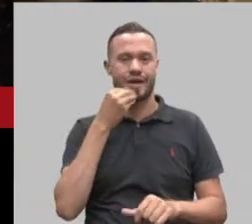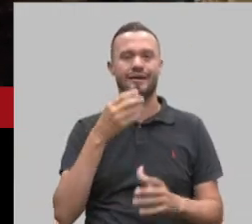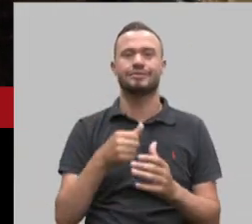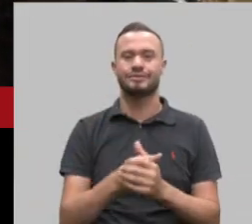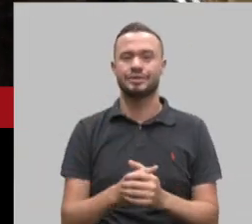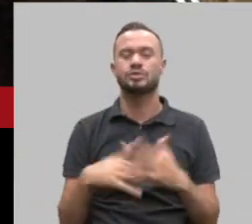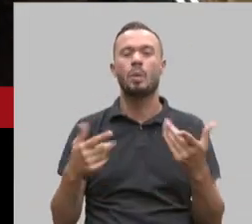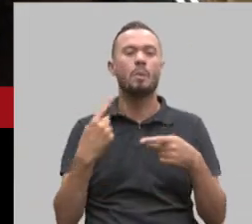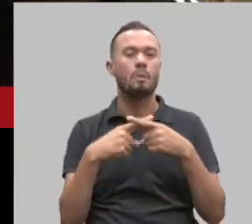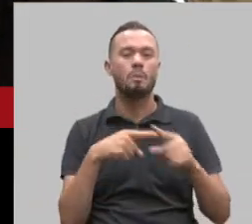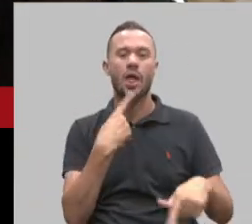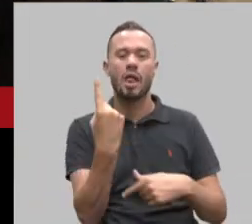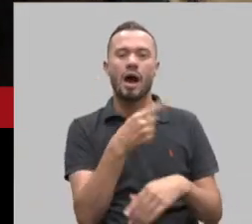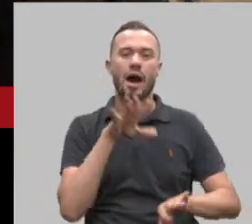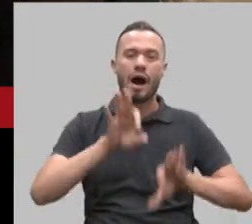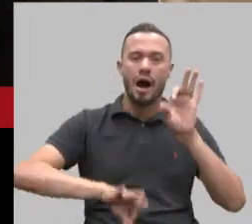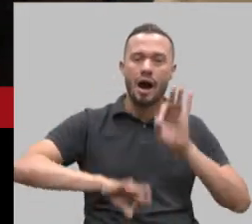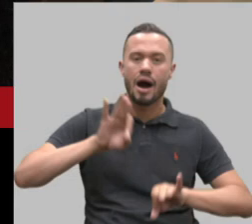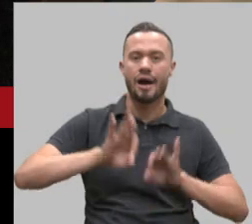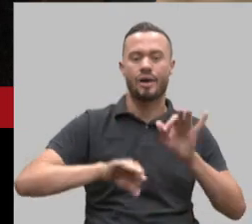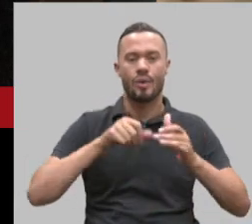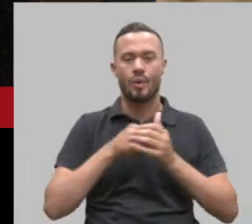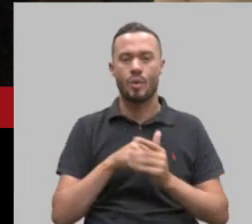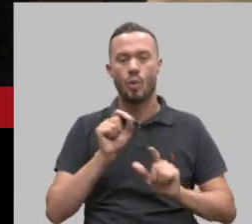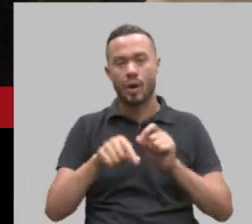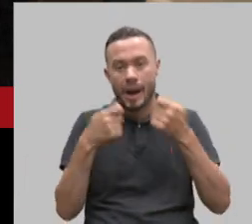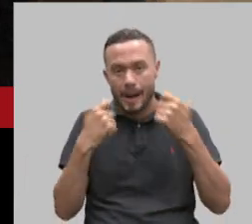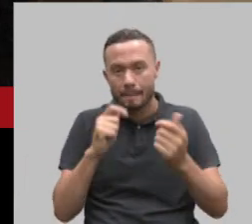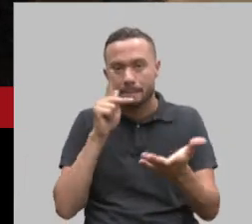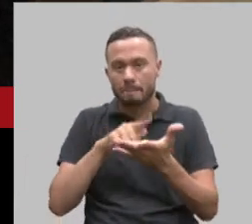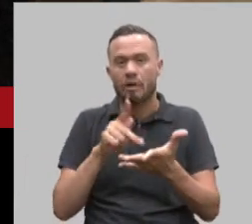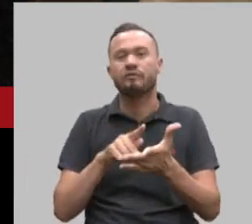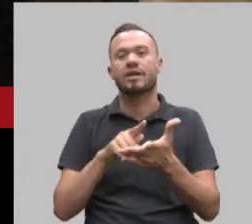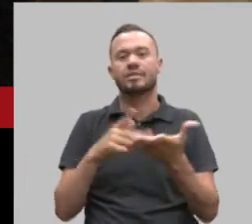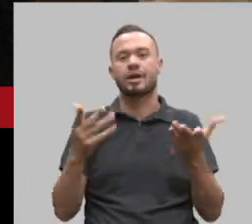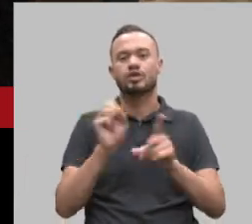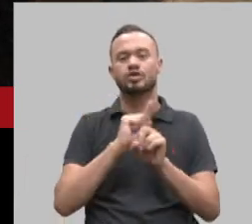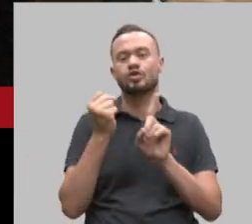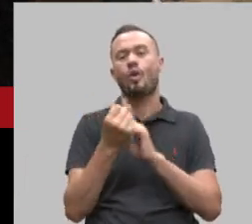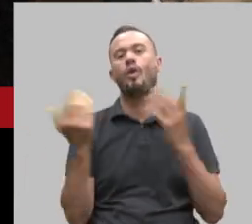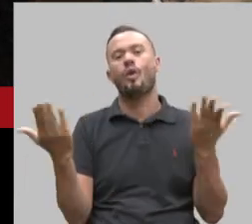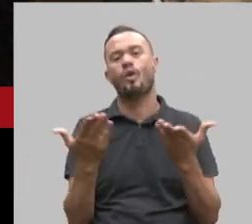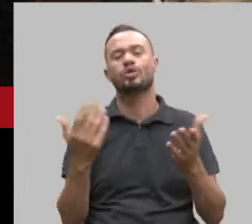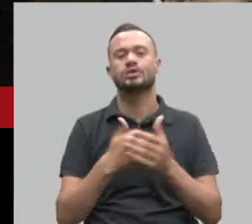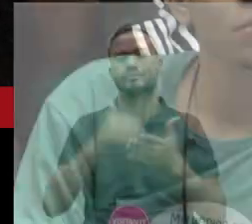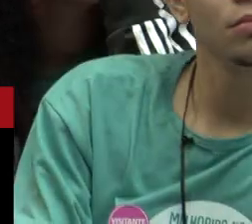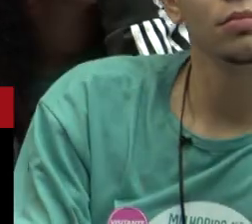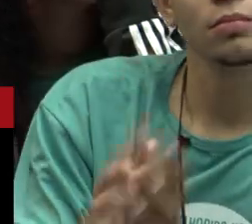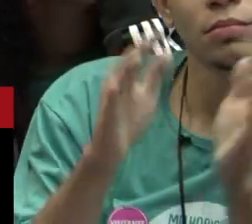gente não se adequa a algo que é realmente necessário na sociedade de hoje Desde já